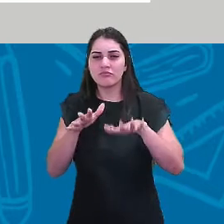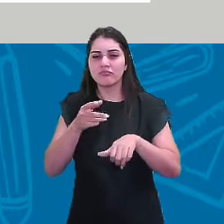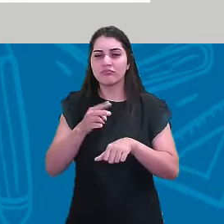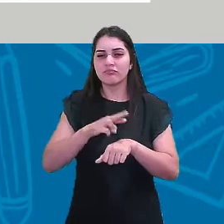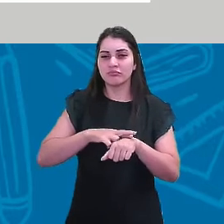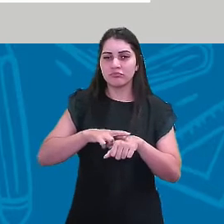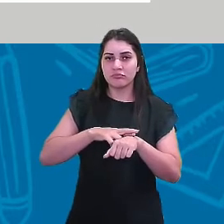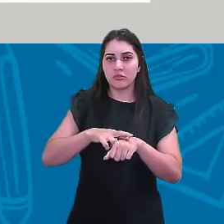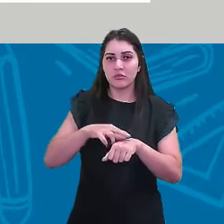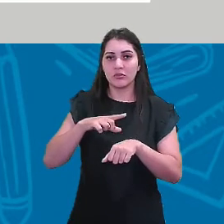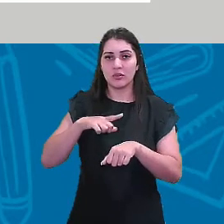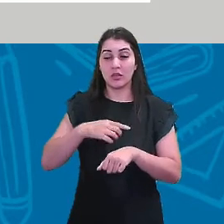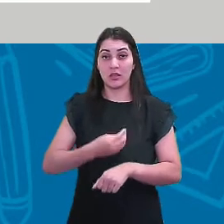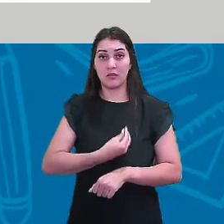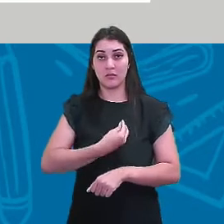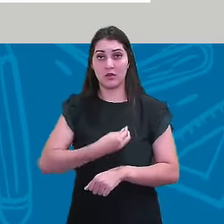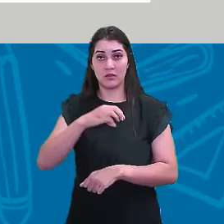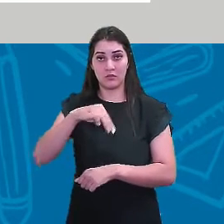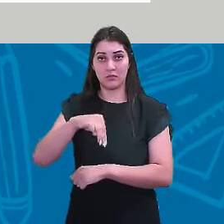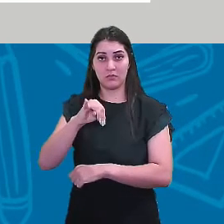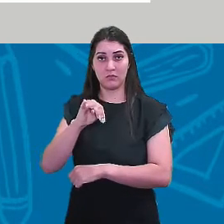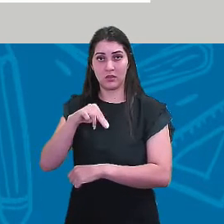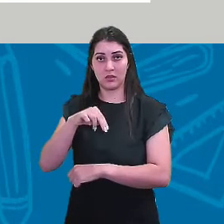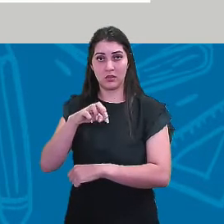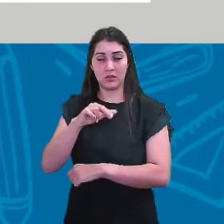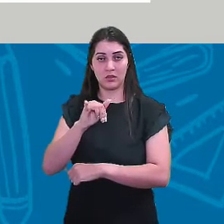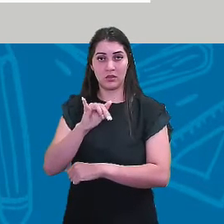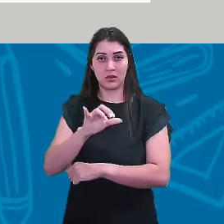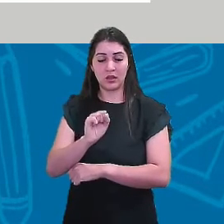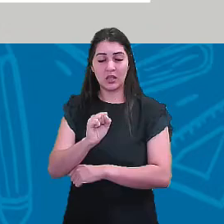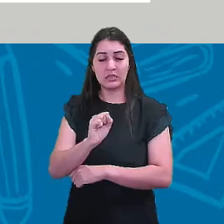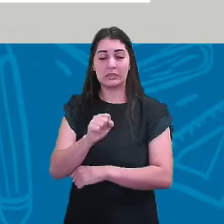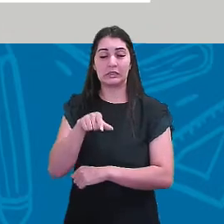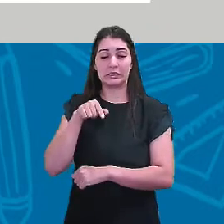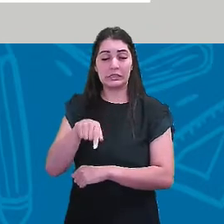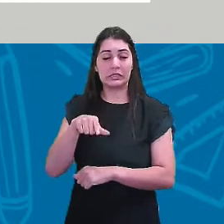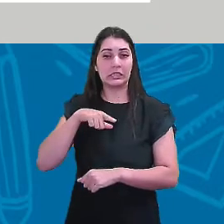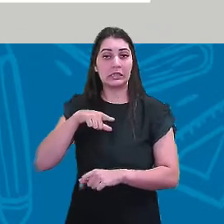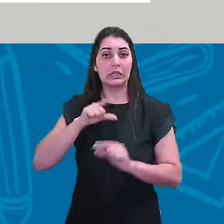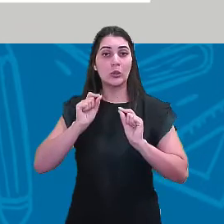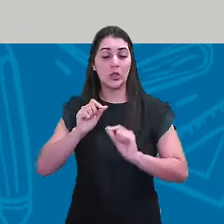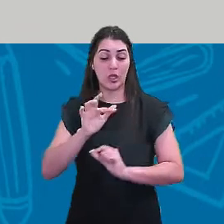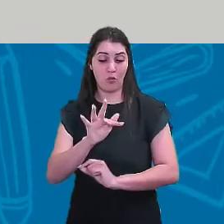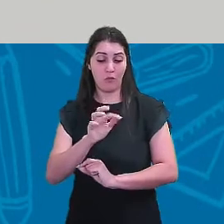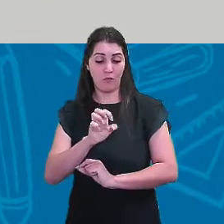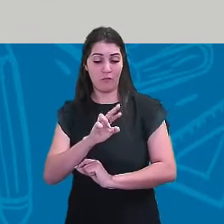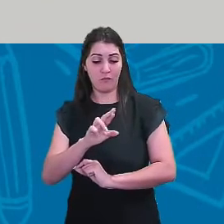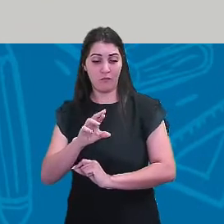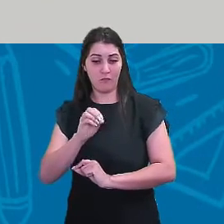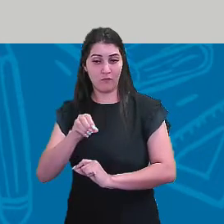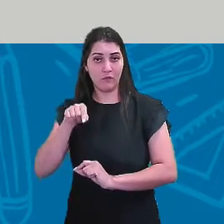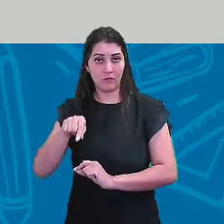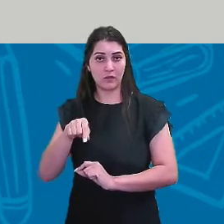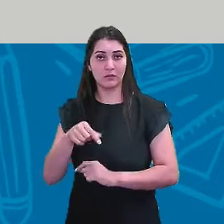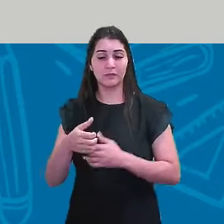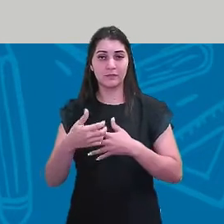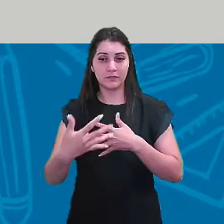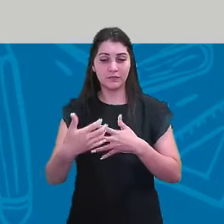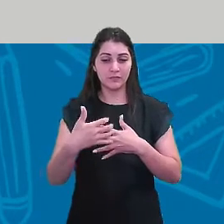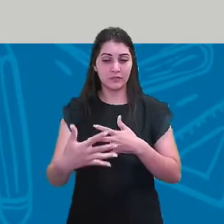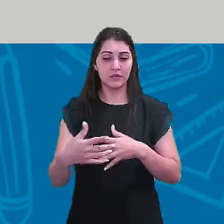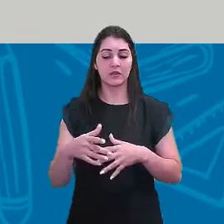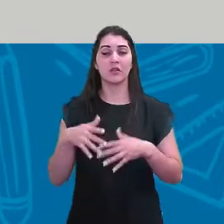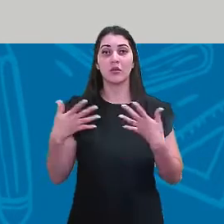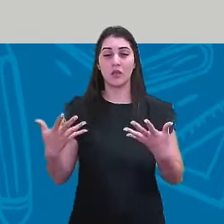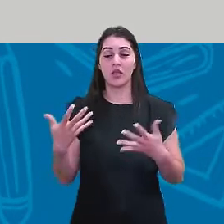de minerais, especialmente o ferro, tá certo? Seguindo, a